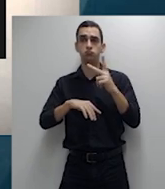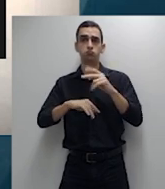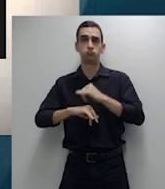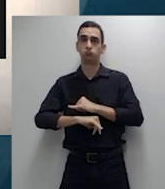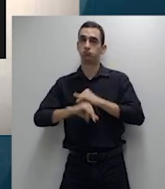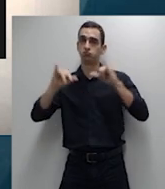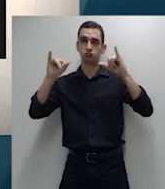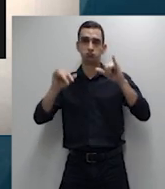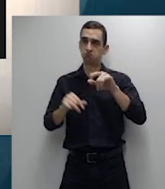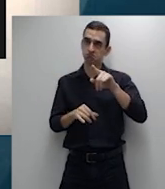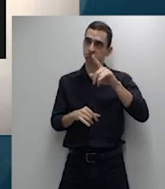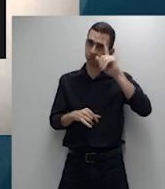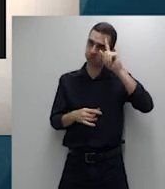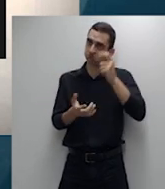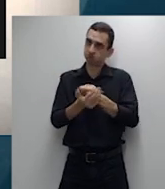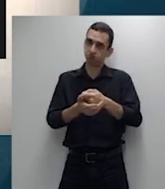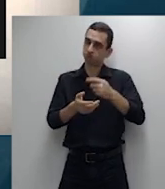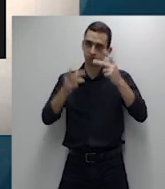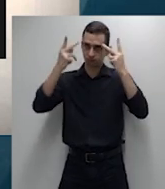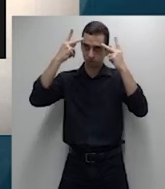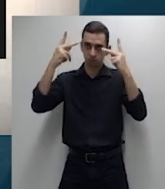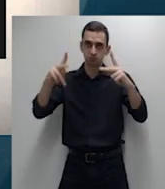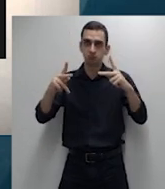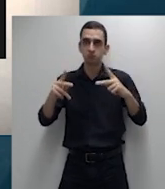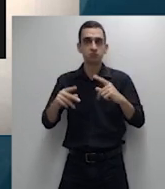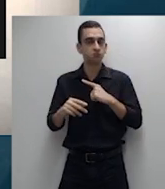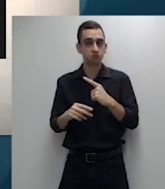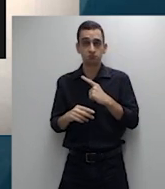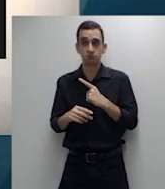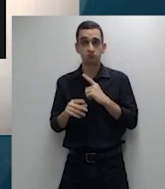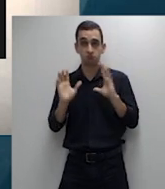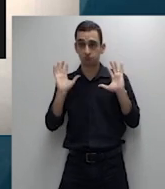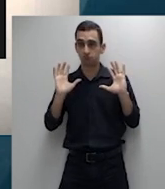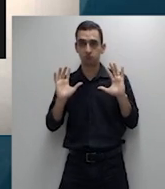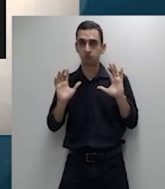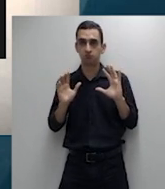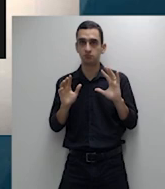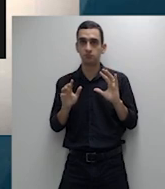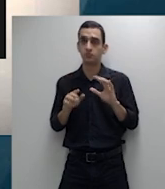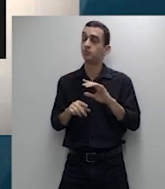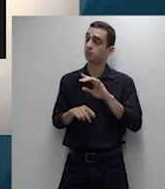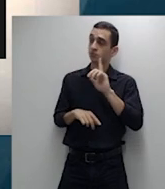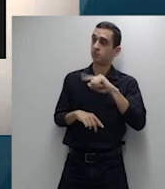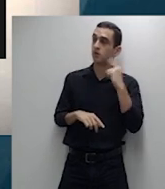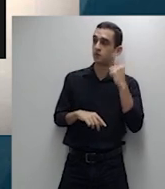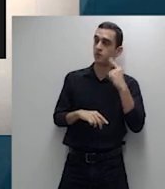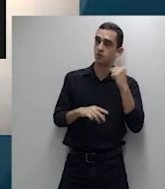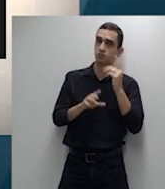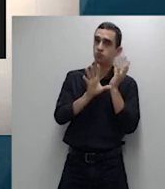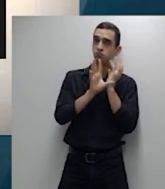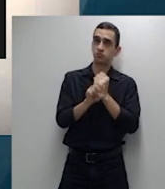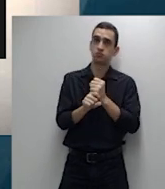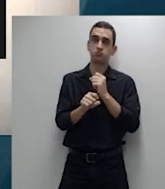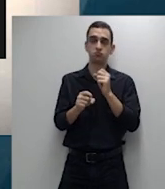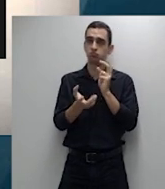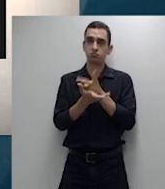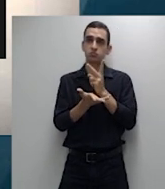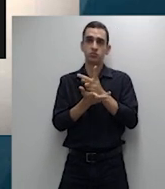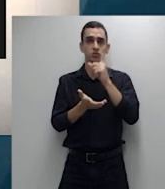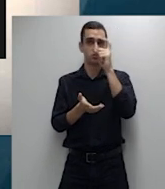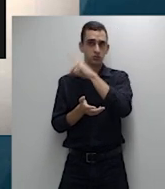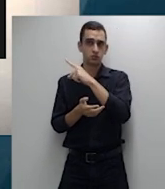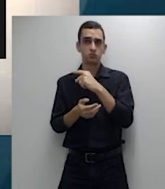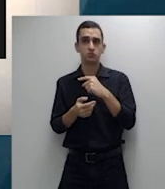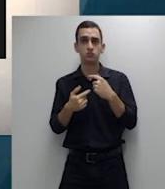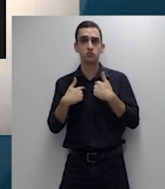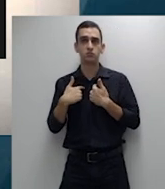manda você não tem um horário marcado se eu tenho dificuldade então